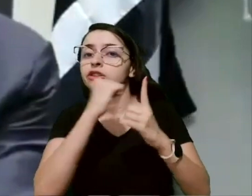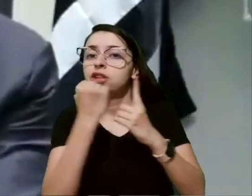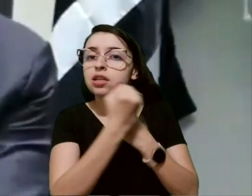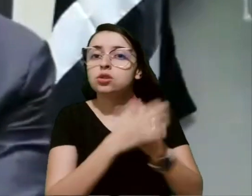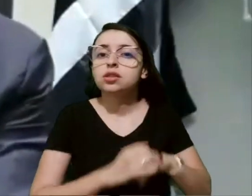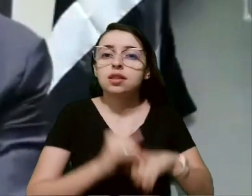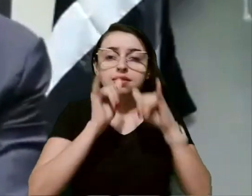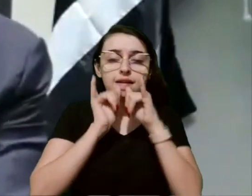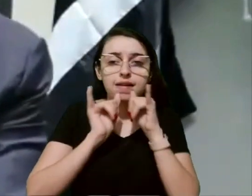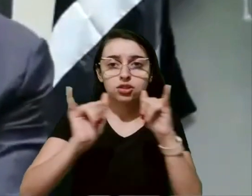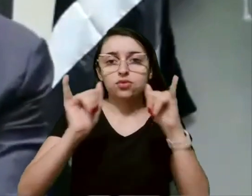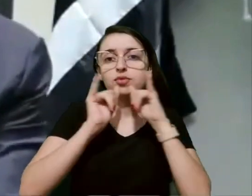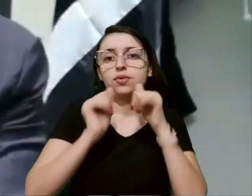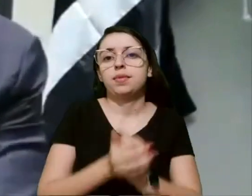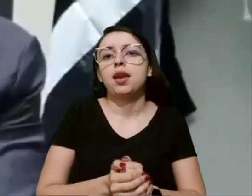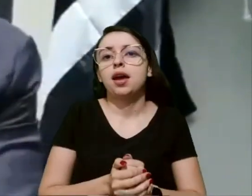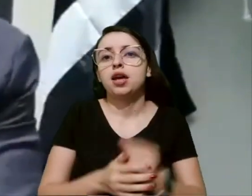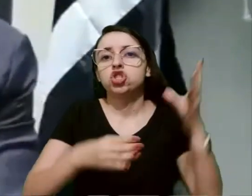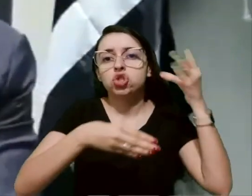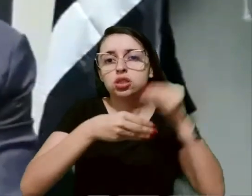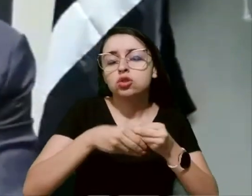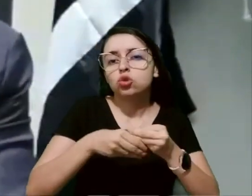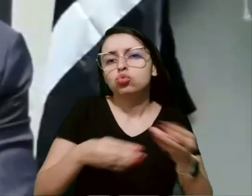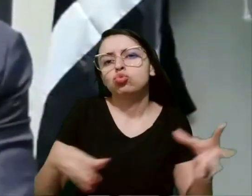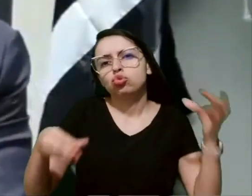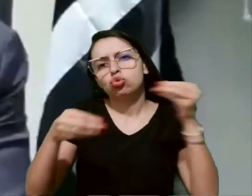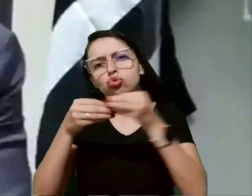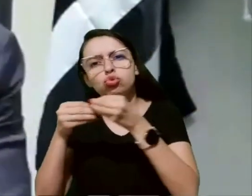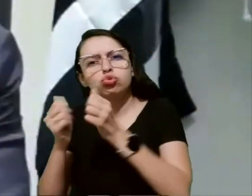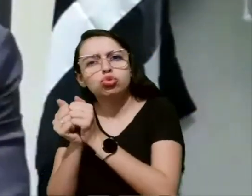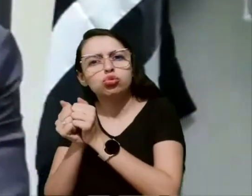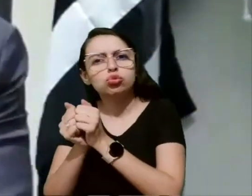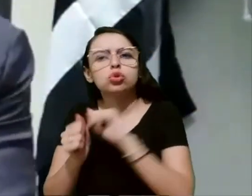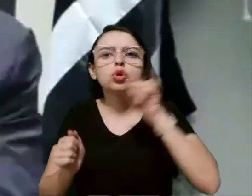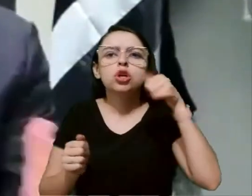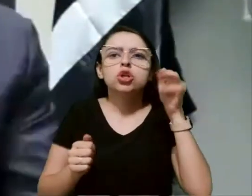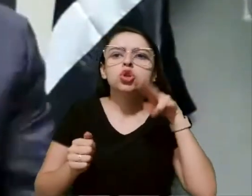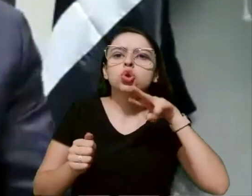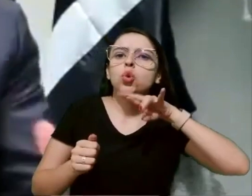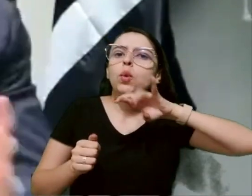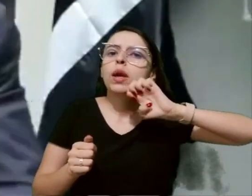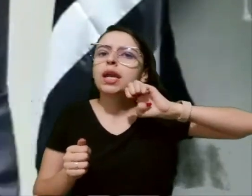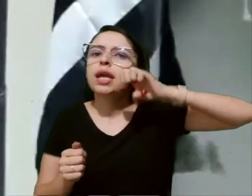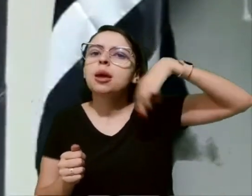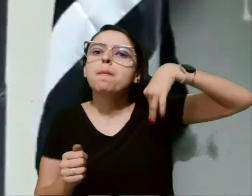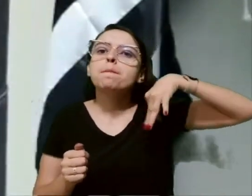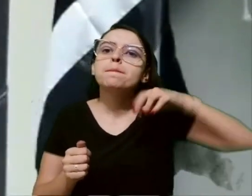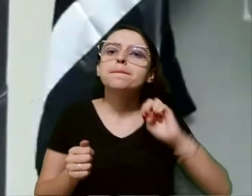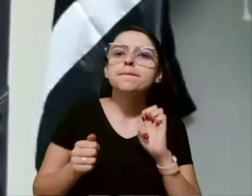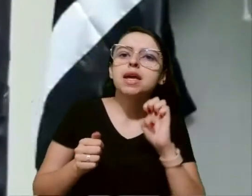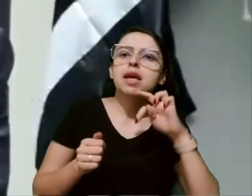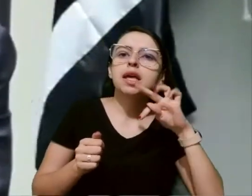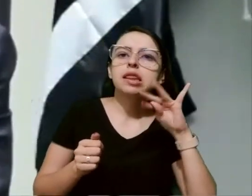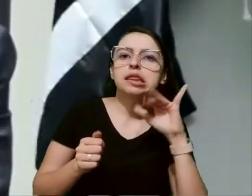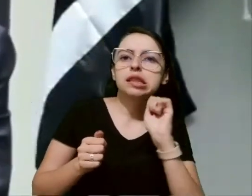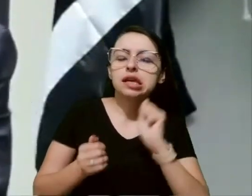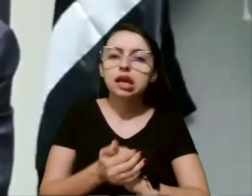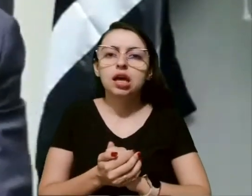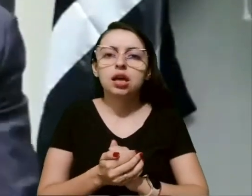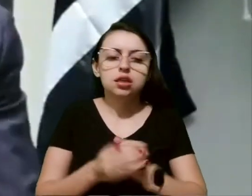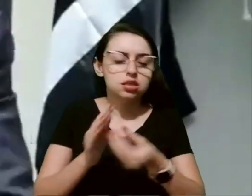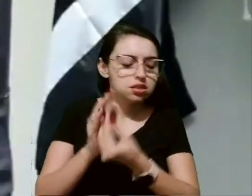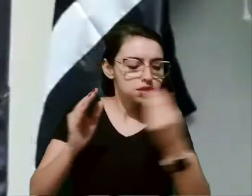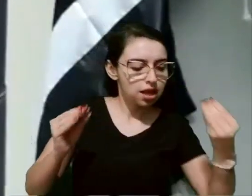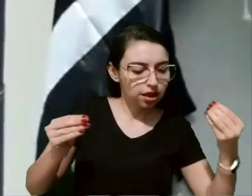da informação, da sociedade de dados com a jurimetria, ela é enorme por razões óbvias. Quando você migra os processos do